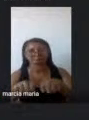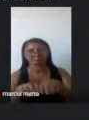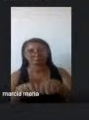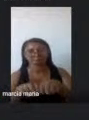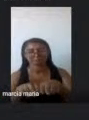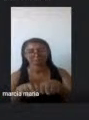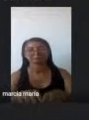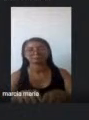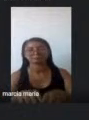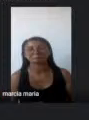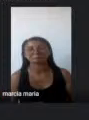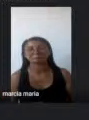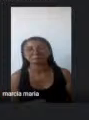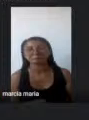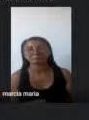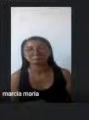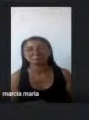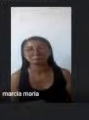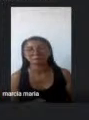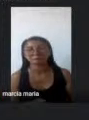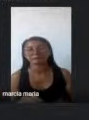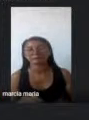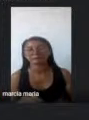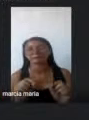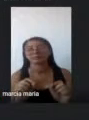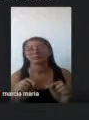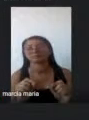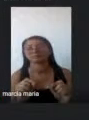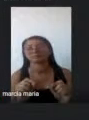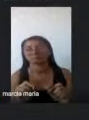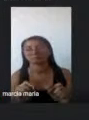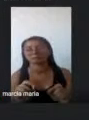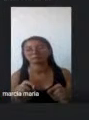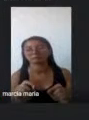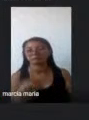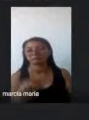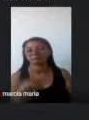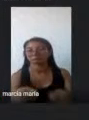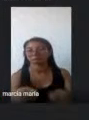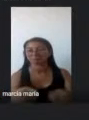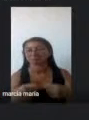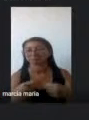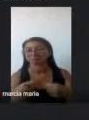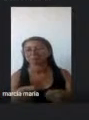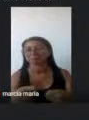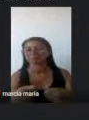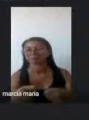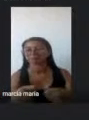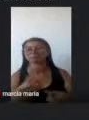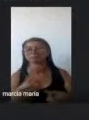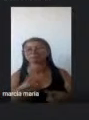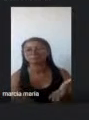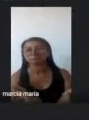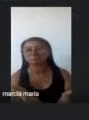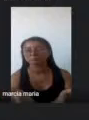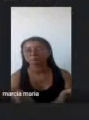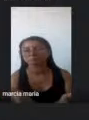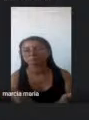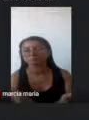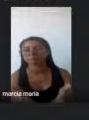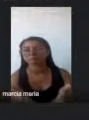Né? Isso implica que nós precisamos fortalecer essa política de enfrentamento à sífilis junto à